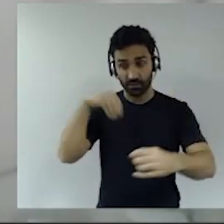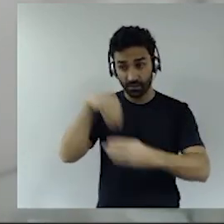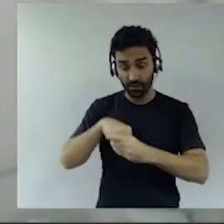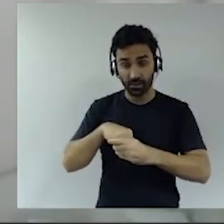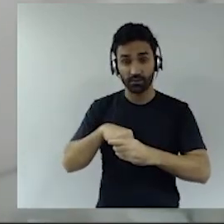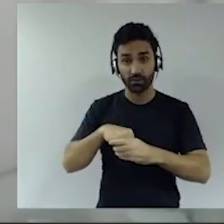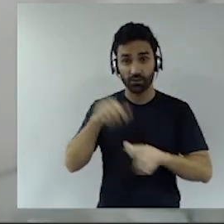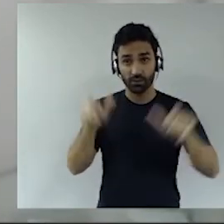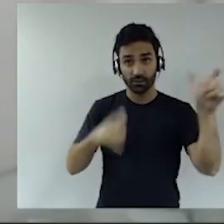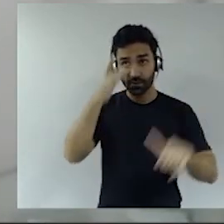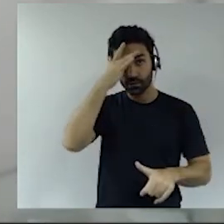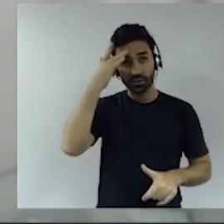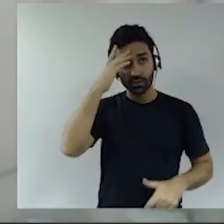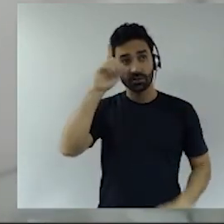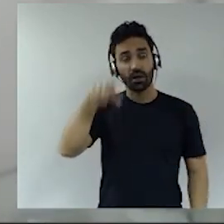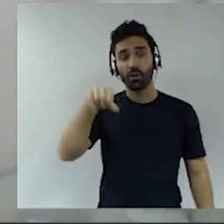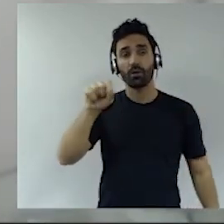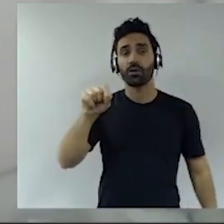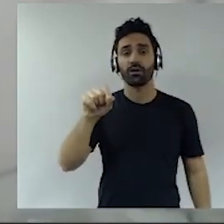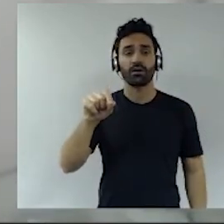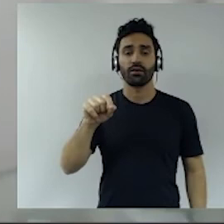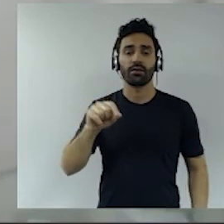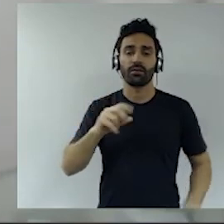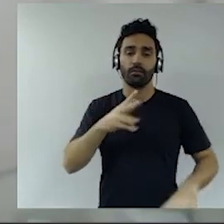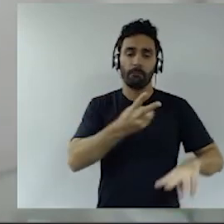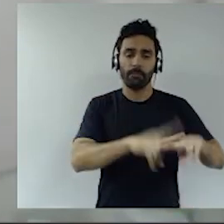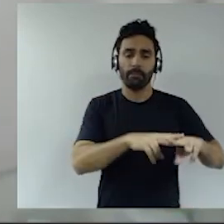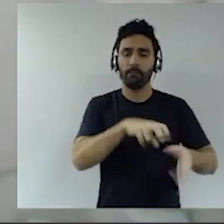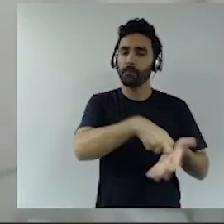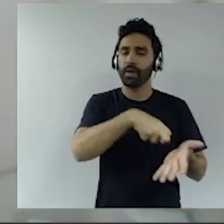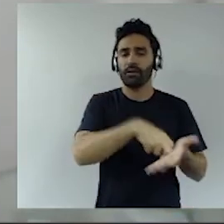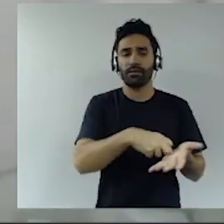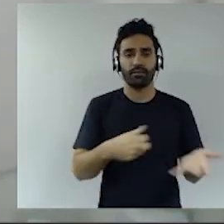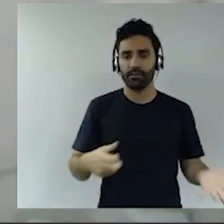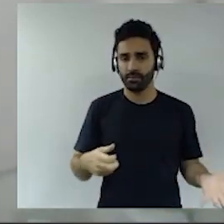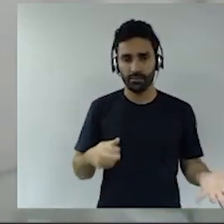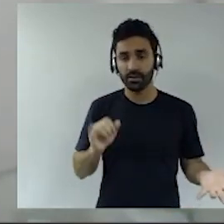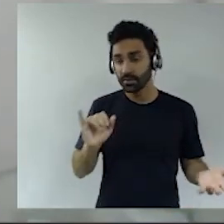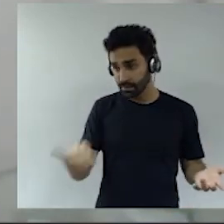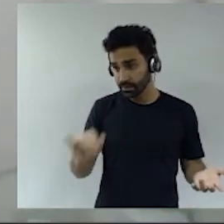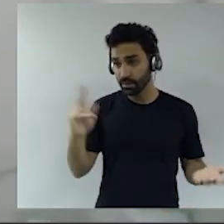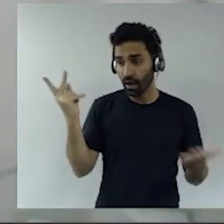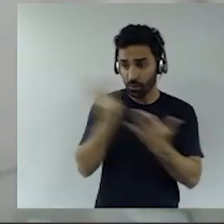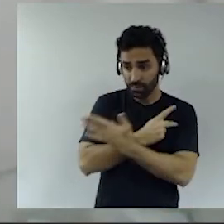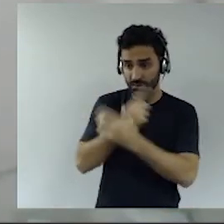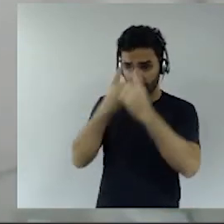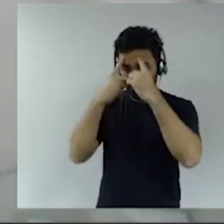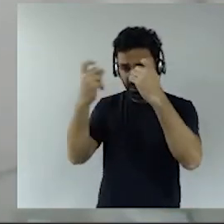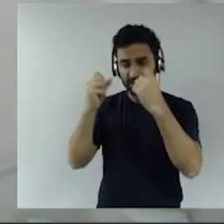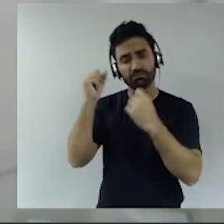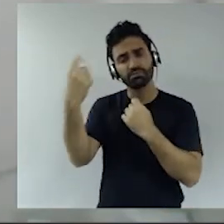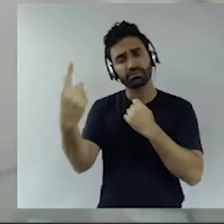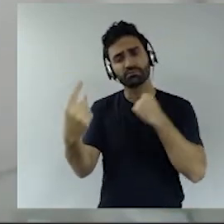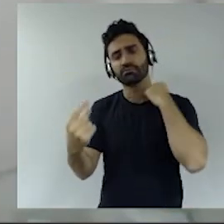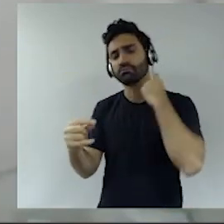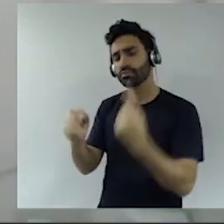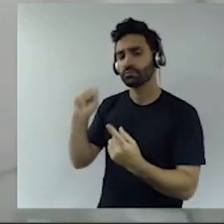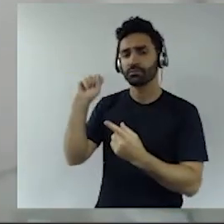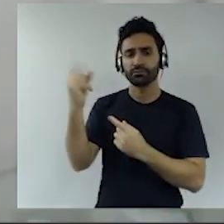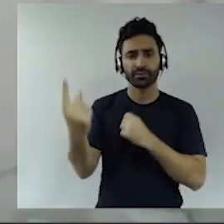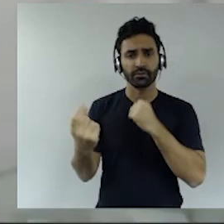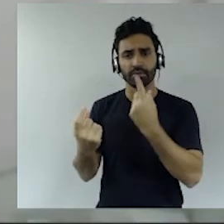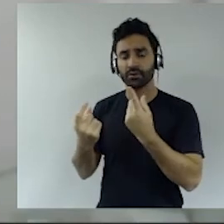sido as produzidas pelas penas, e porque, enquanto o delito costuma ser uma violência ocasional e, às vezes,